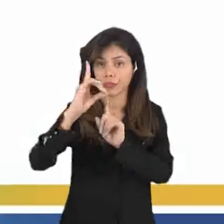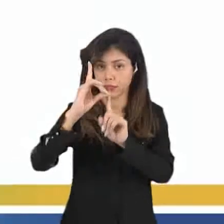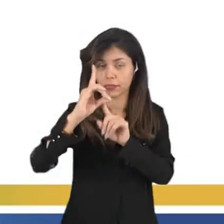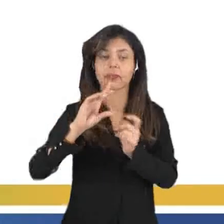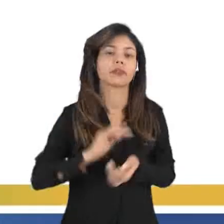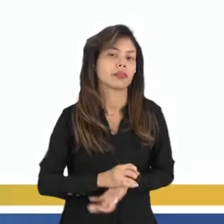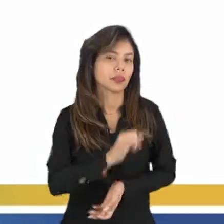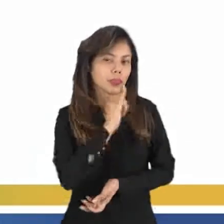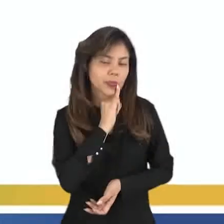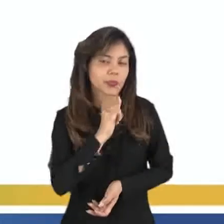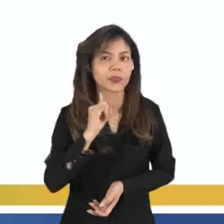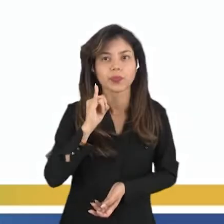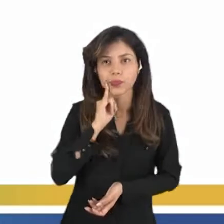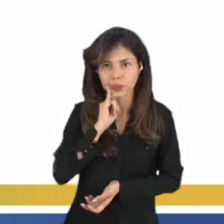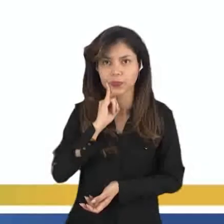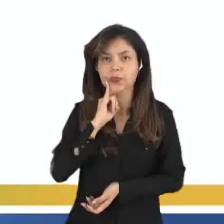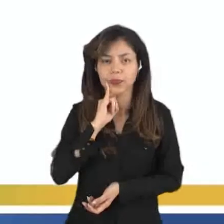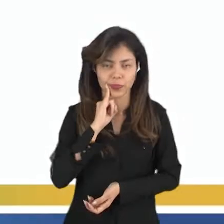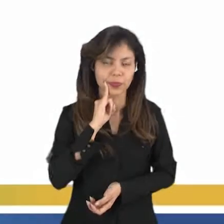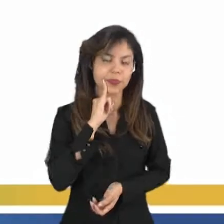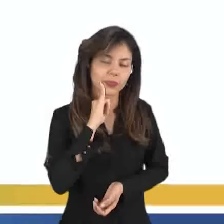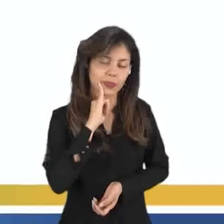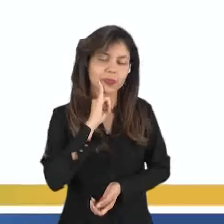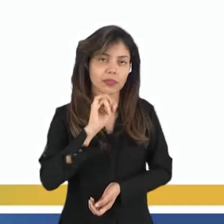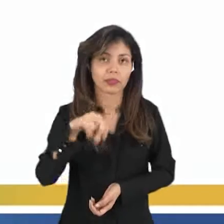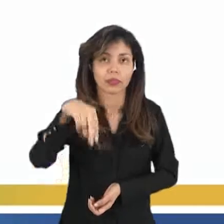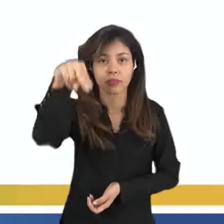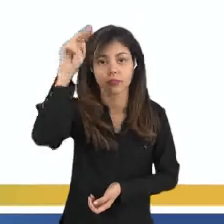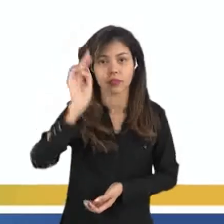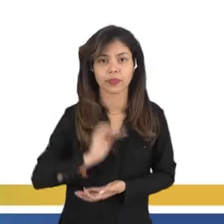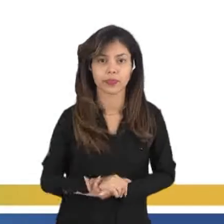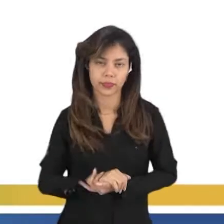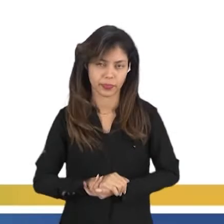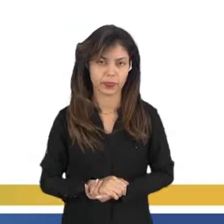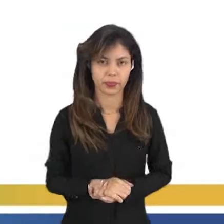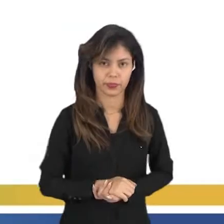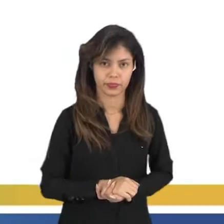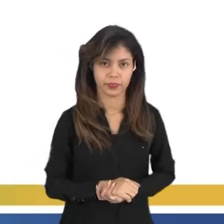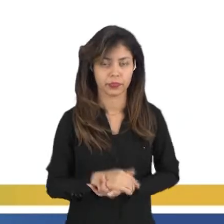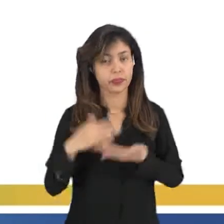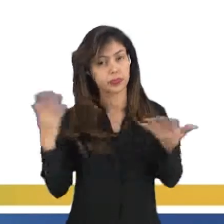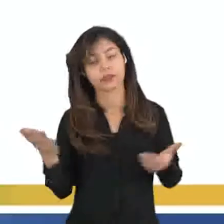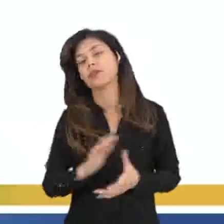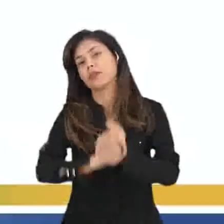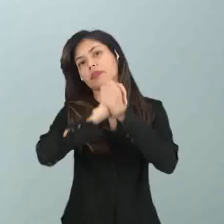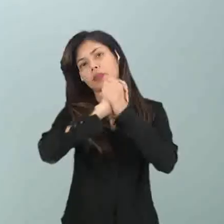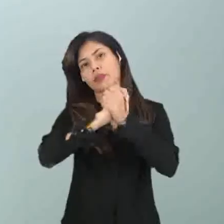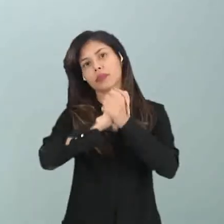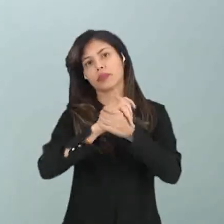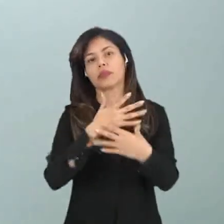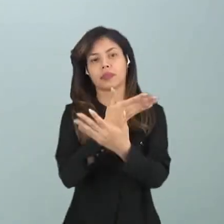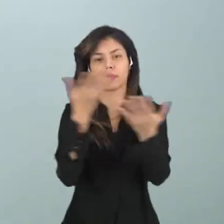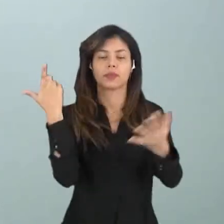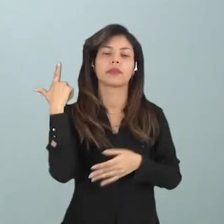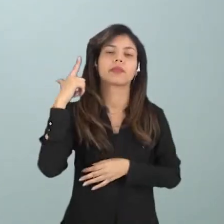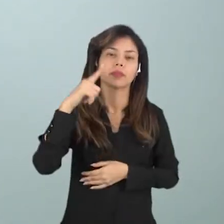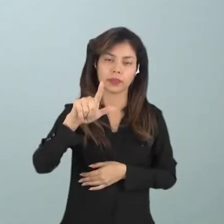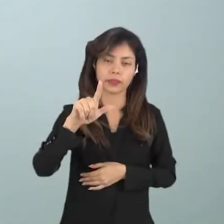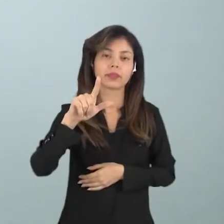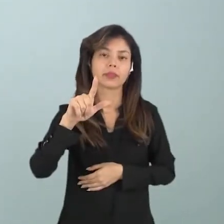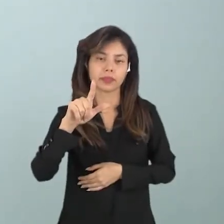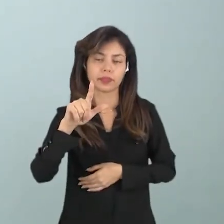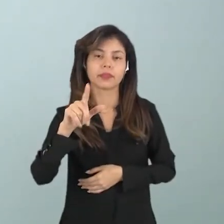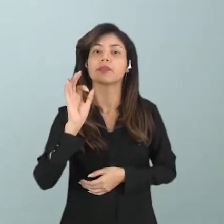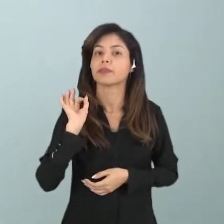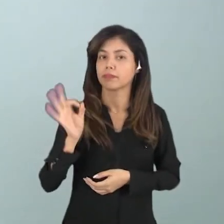letra D. Nós estudamos isso já no finalzinho, Irlanda do Norte. Então quero parabenizar você que conseguiu